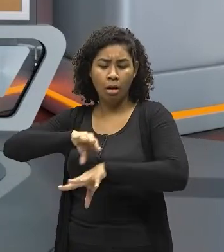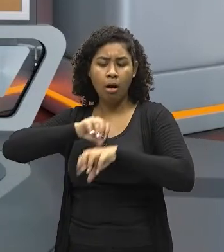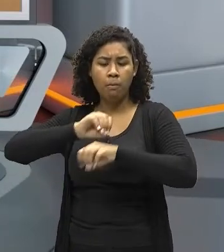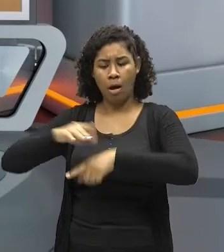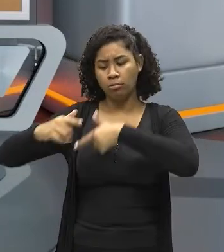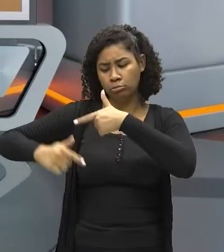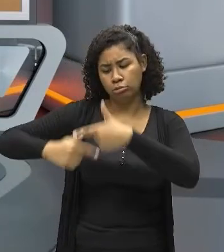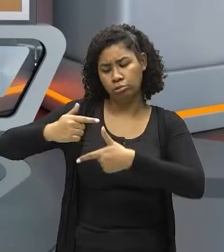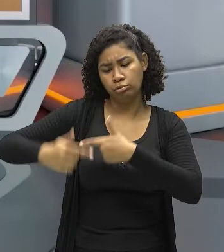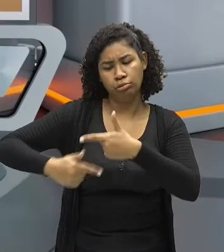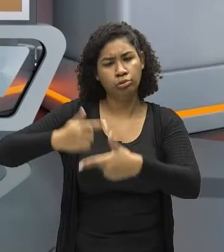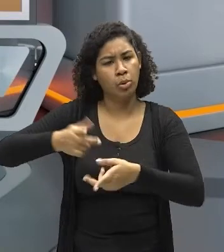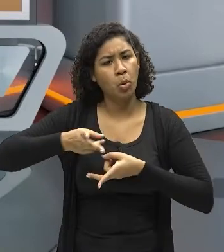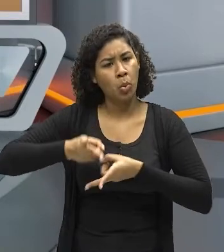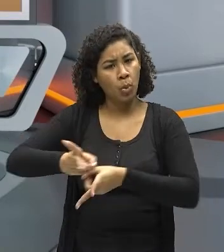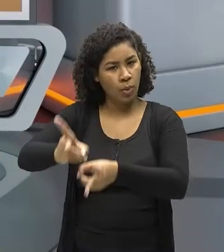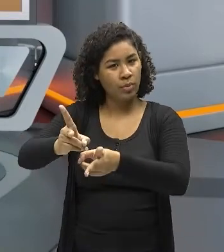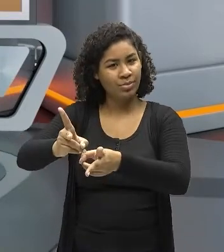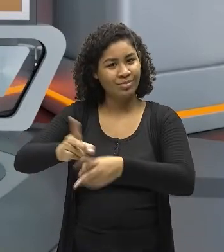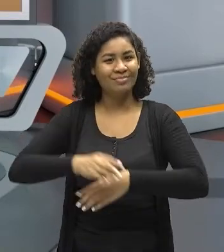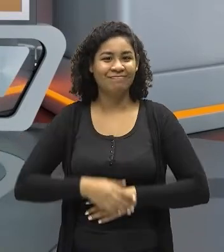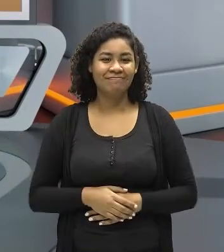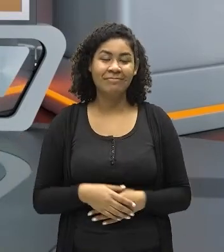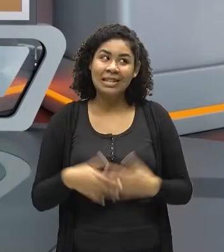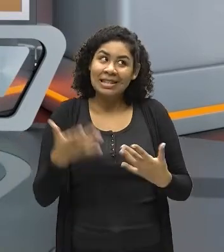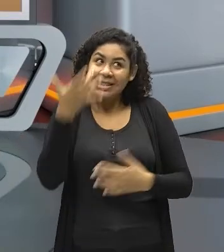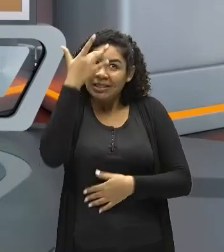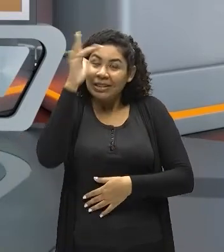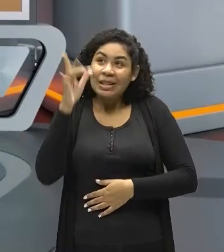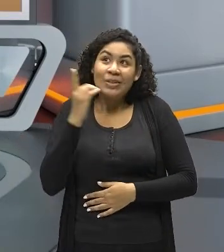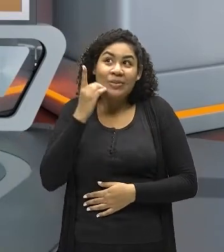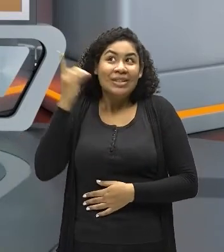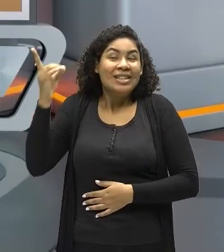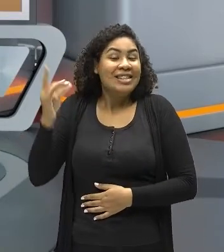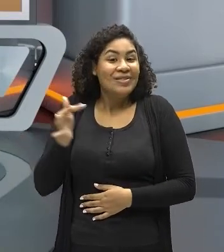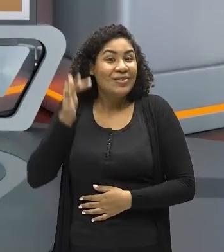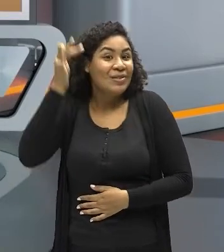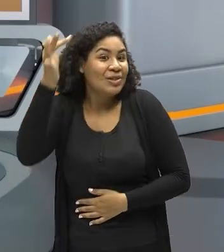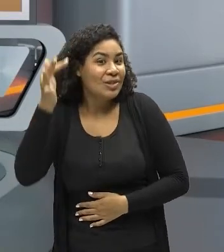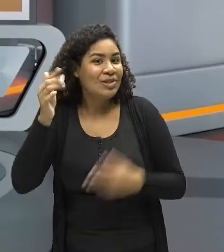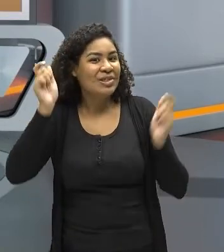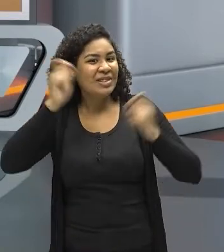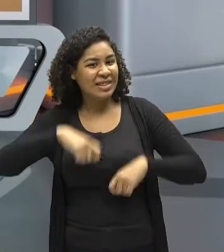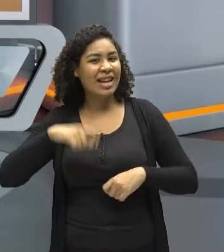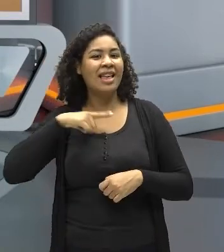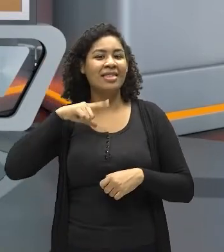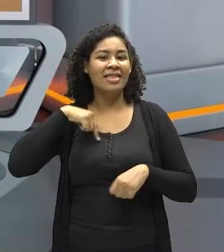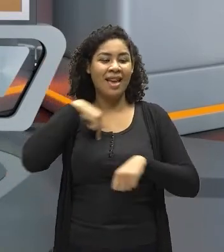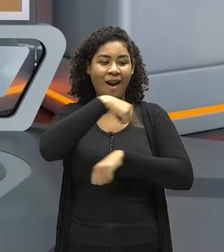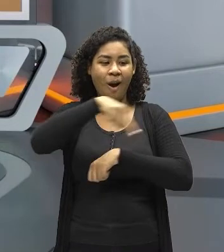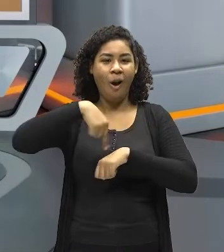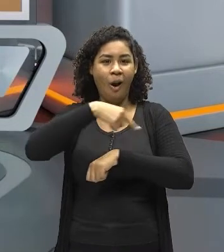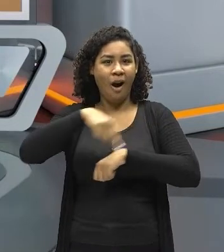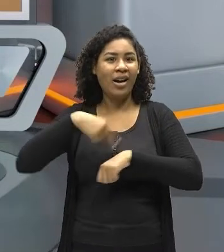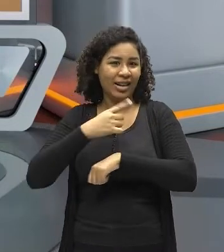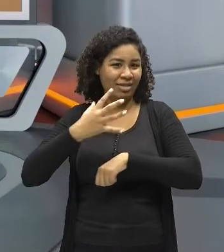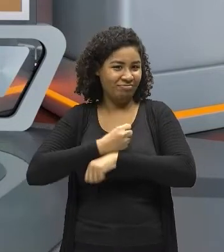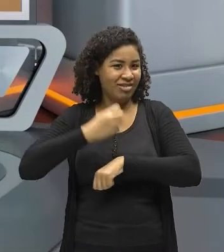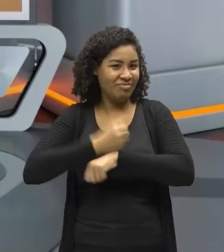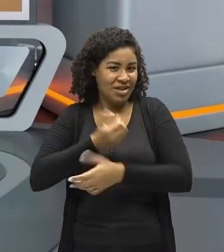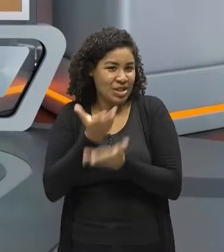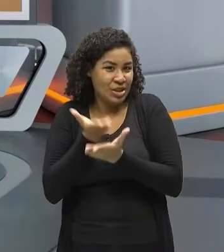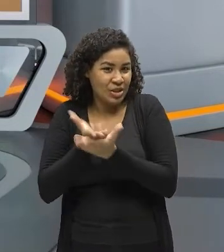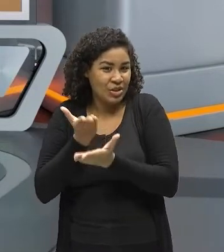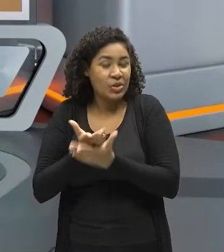para as futuras gerações. Quem sabe um dia, né, gente, não tem aí na nossa carga horária línguas